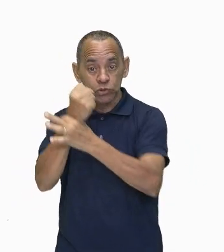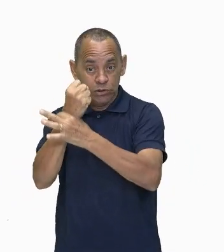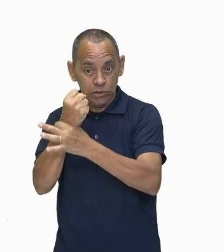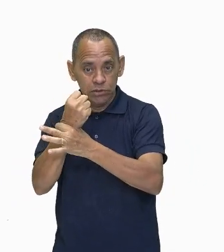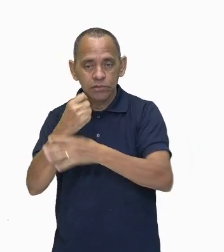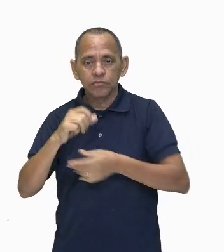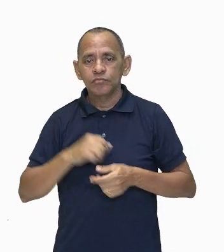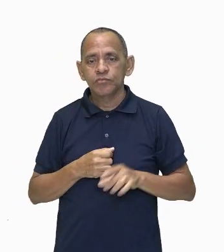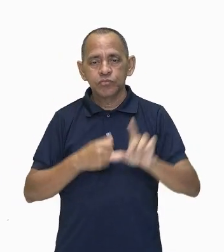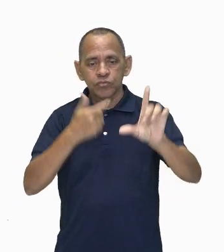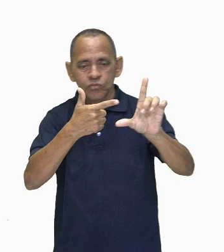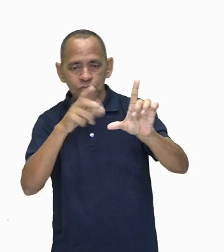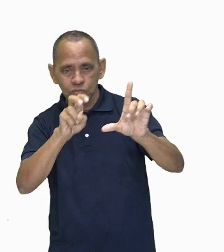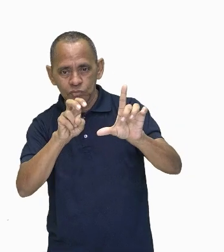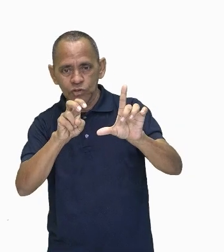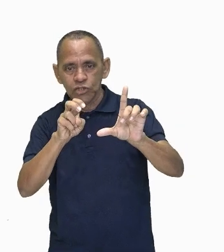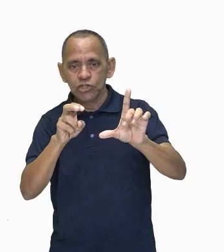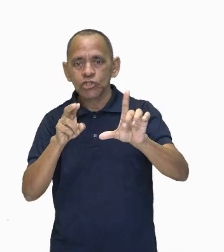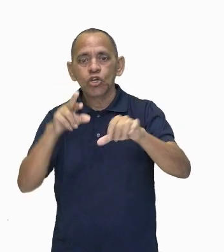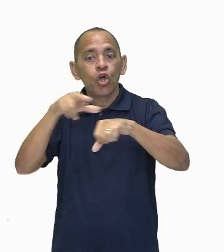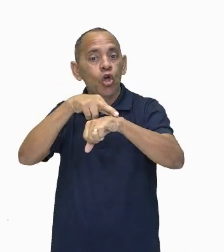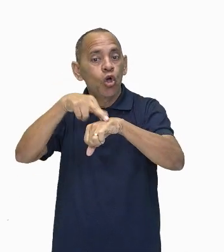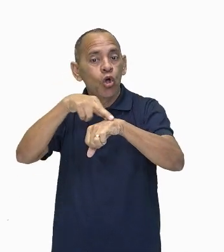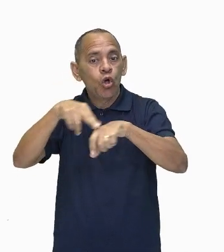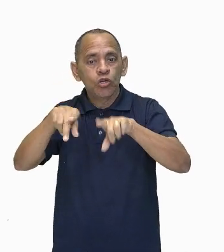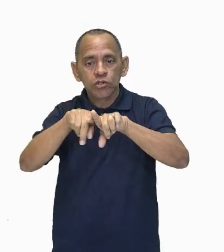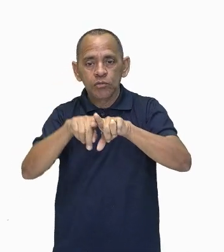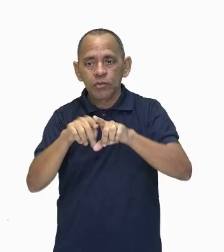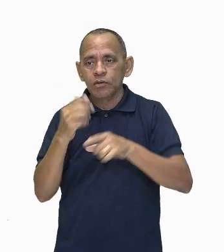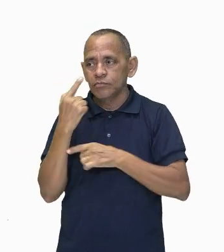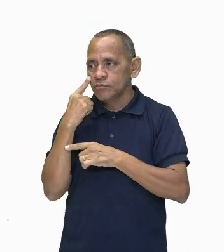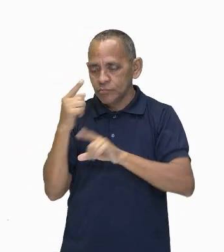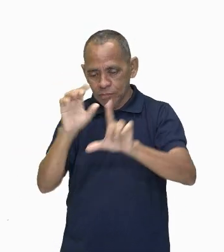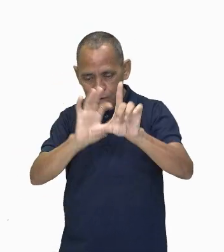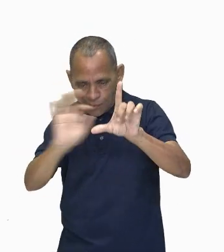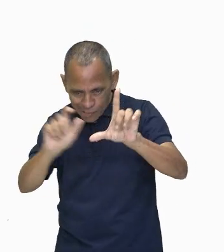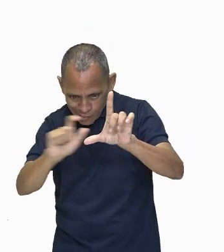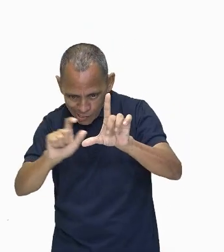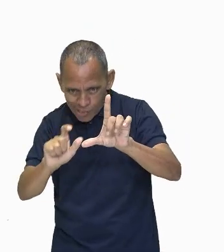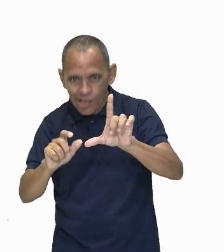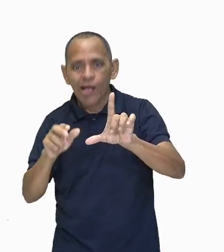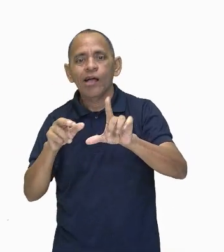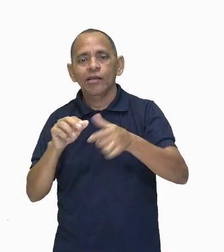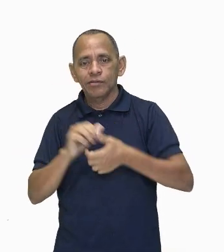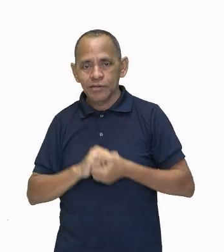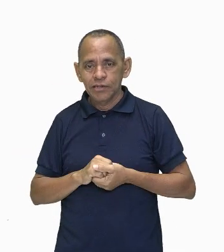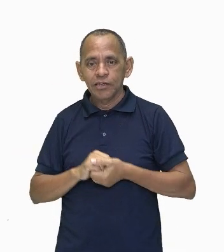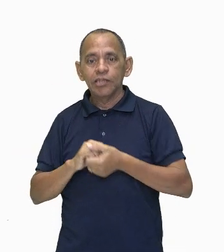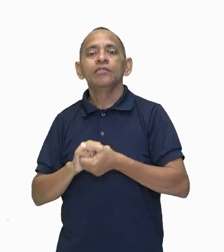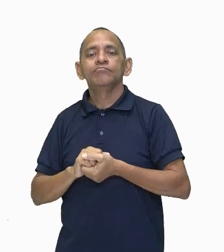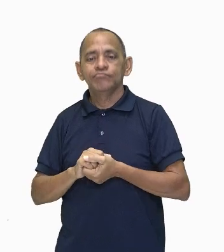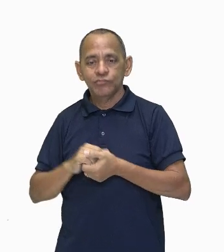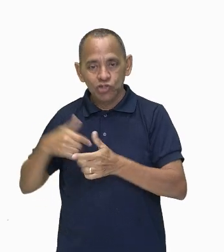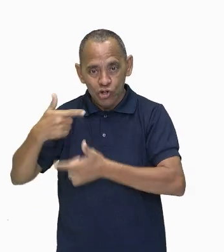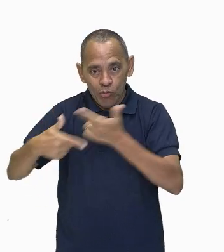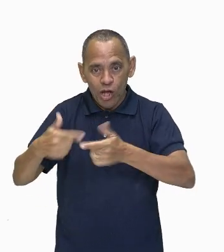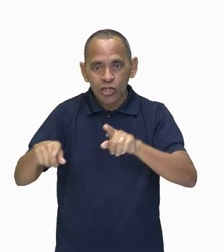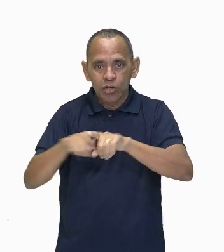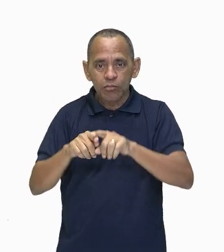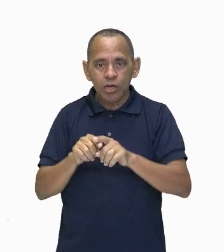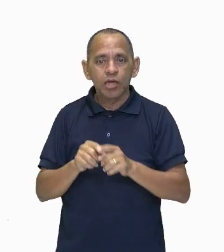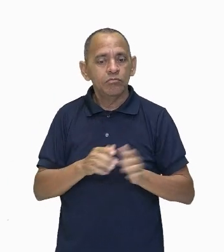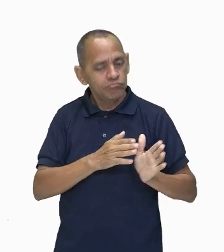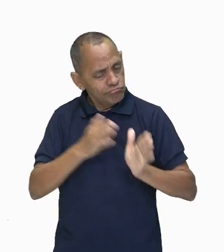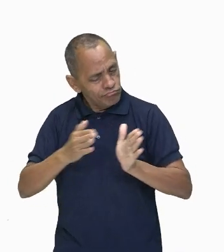Aí 25% está em roxo, você vai lá na legenda e verifica quem é o roxo. O roxo é emprego, né? E assim sucessivamente,